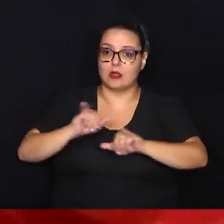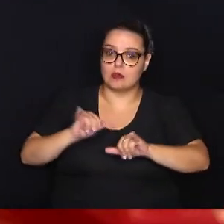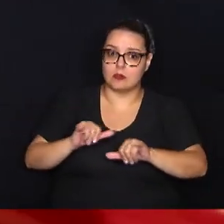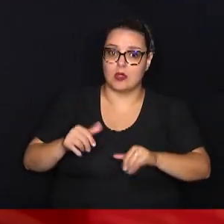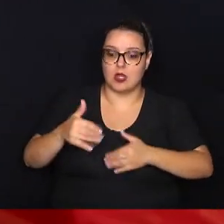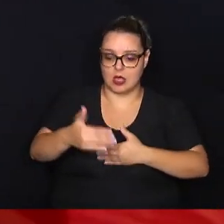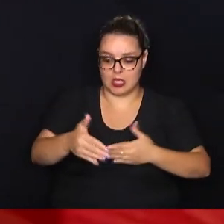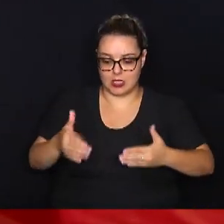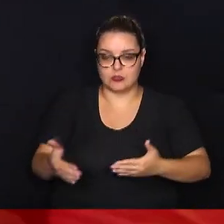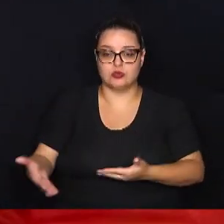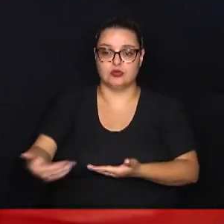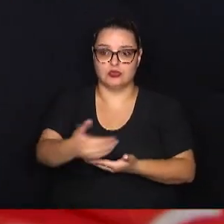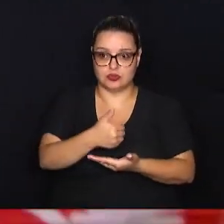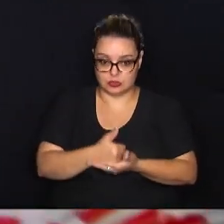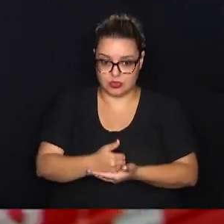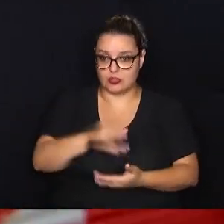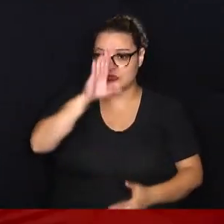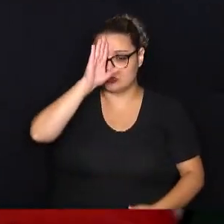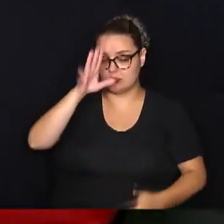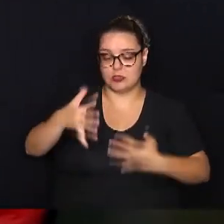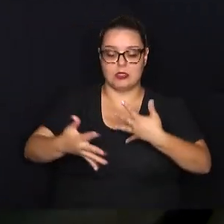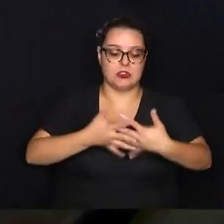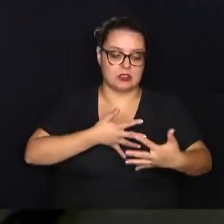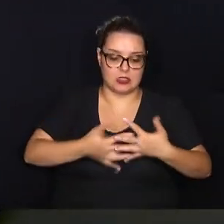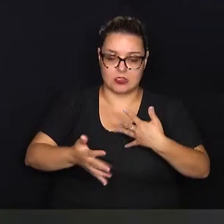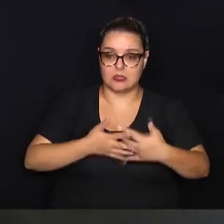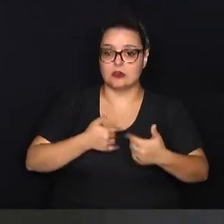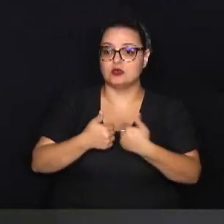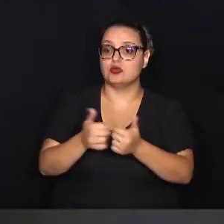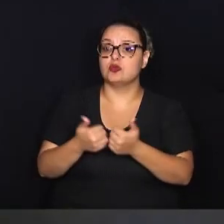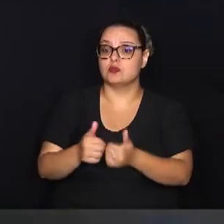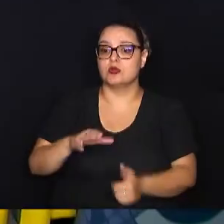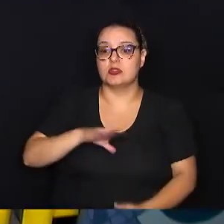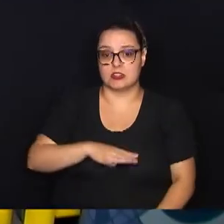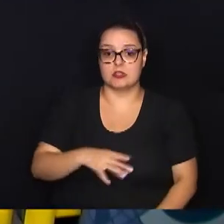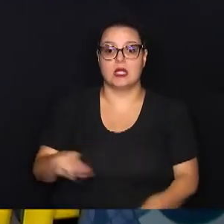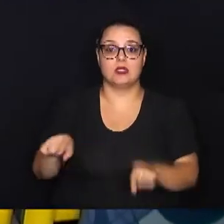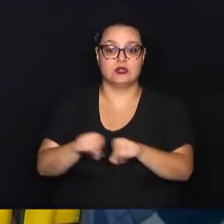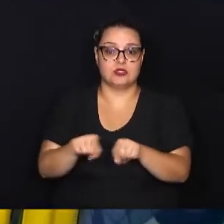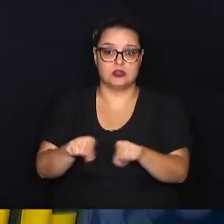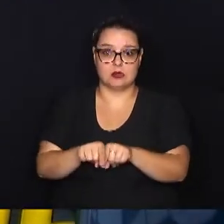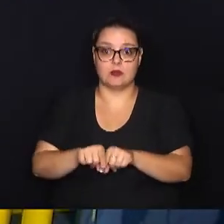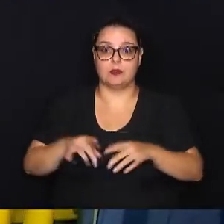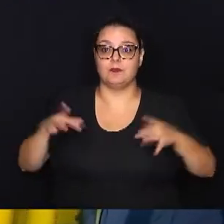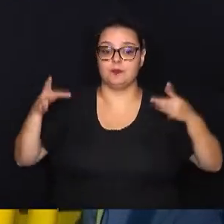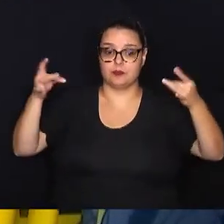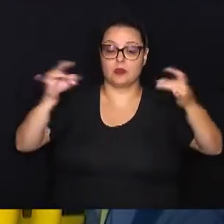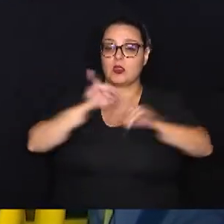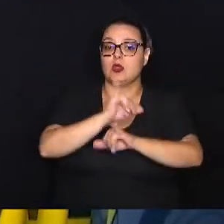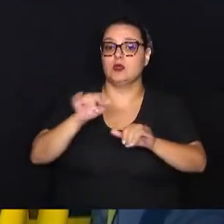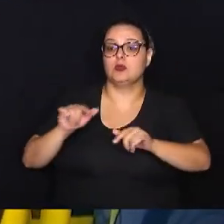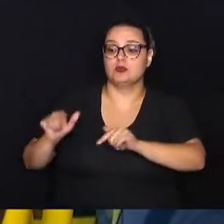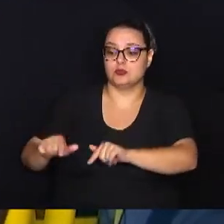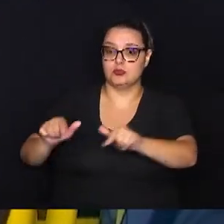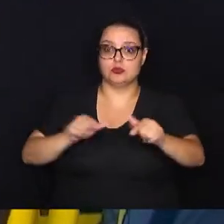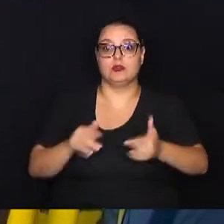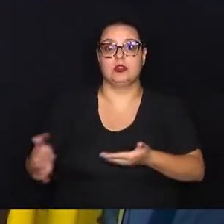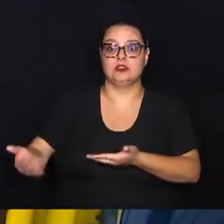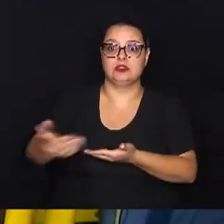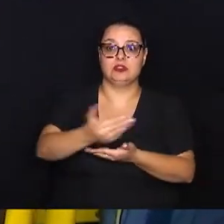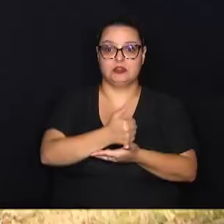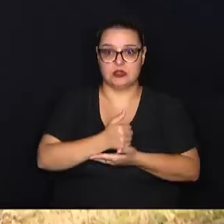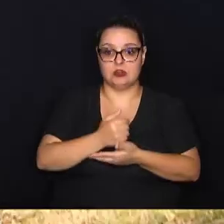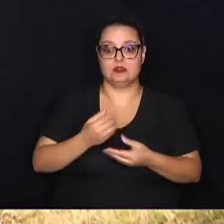serão colocadas nos principais terminais de ônibus da cidade. Além disso, cartazes divulgando os pontos de arrecadação